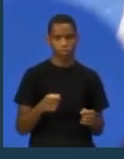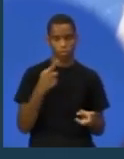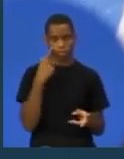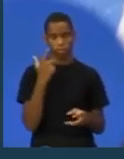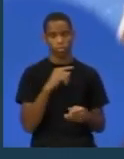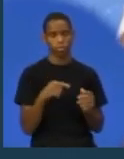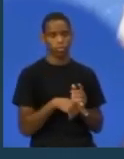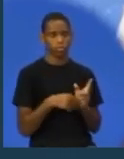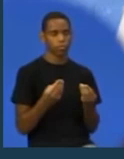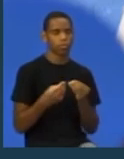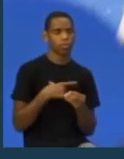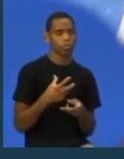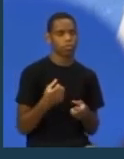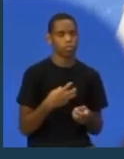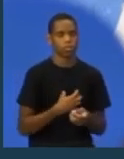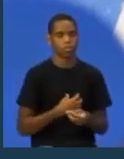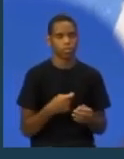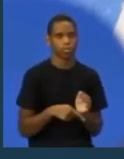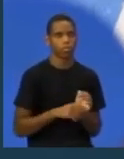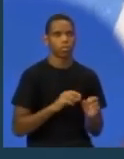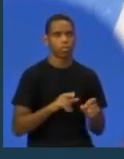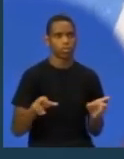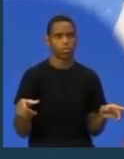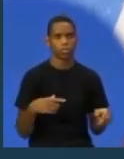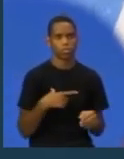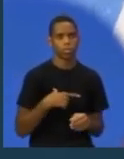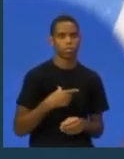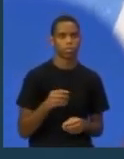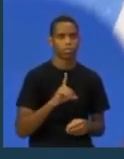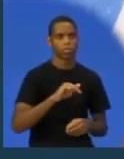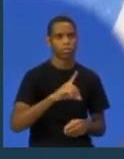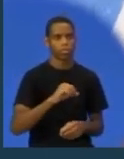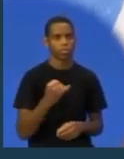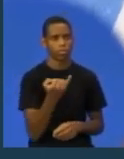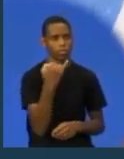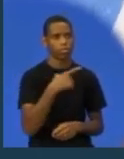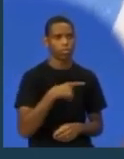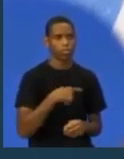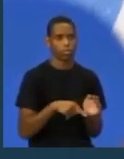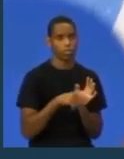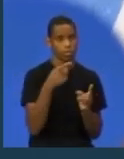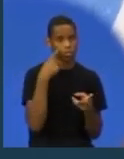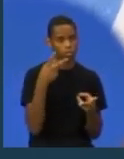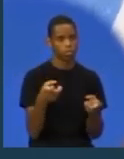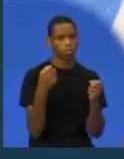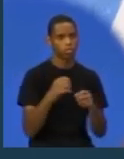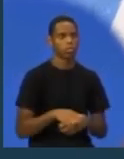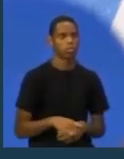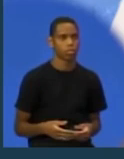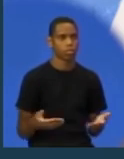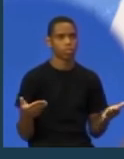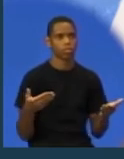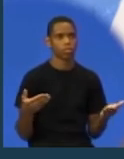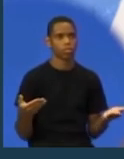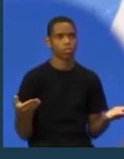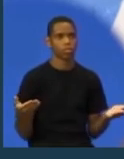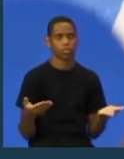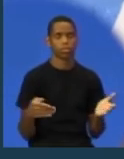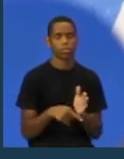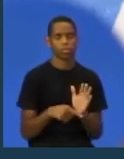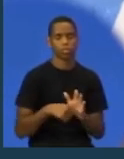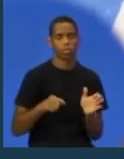você consegue identificar um grande número de categorias de dados que são importantes na sua visualização. Vamos ao nosso momento